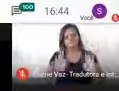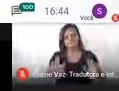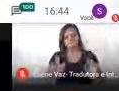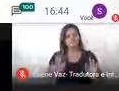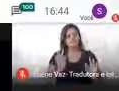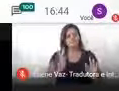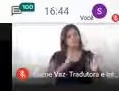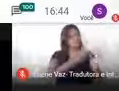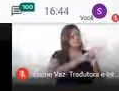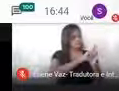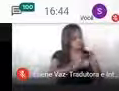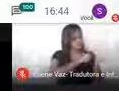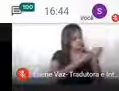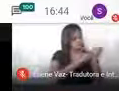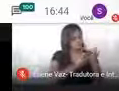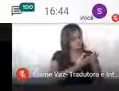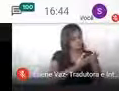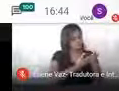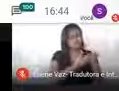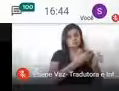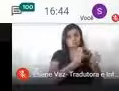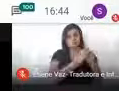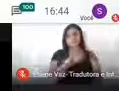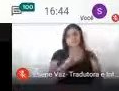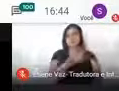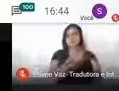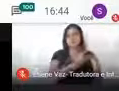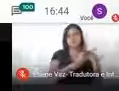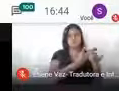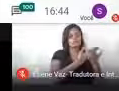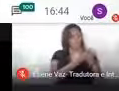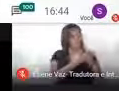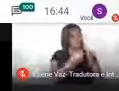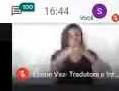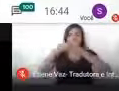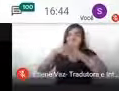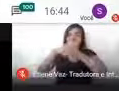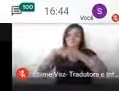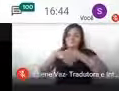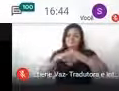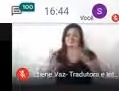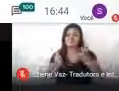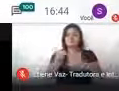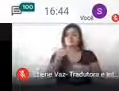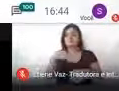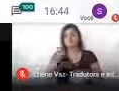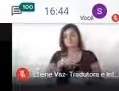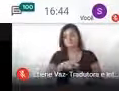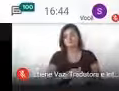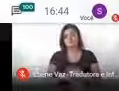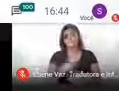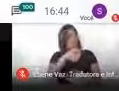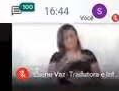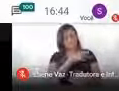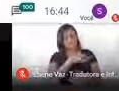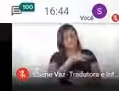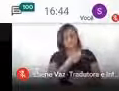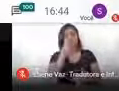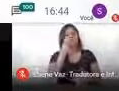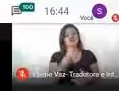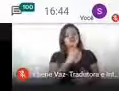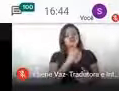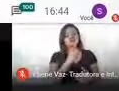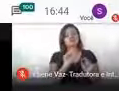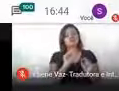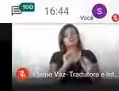meus, né, do grupo de pesquisa, que estão interessados em dar um foco justamente a essas